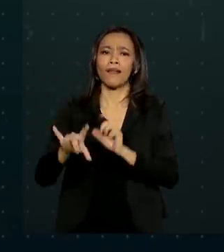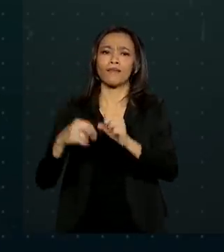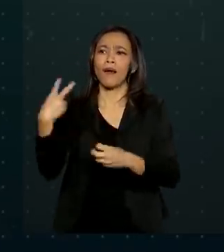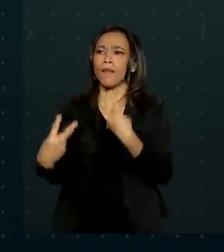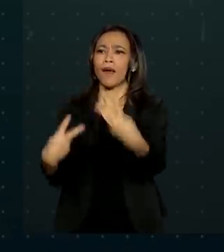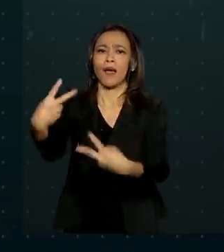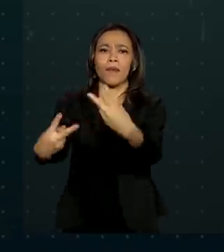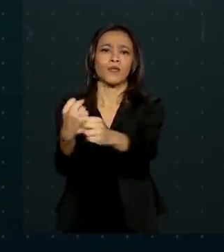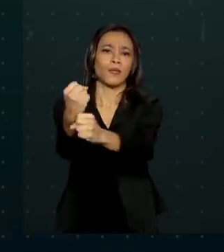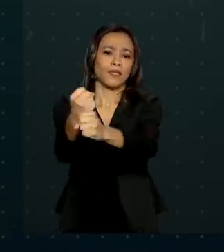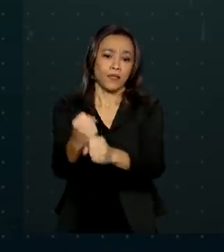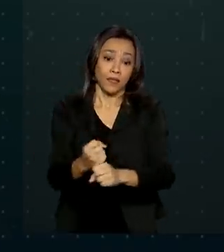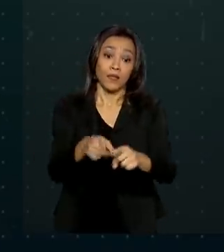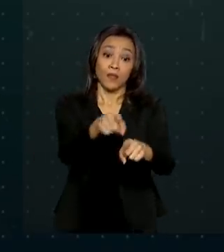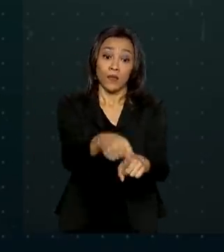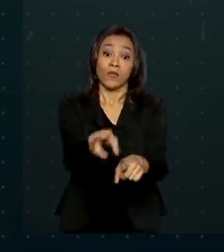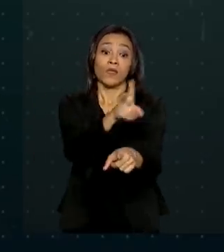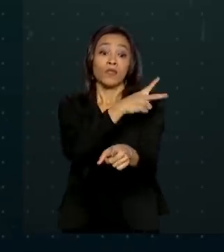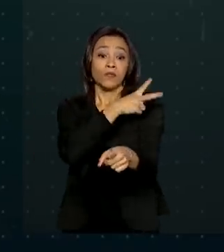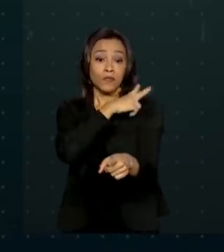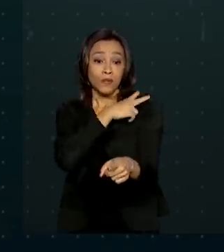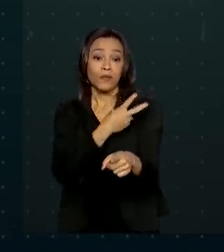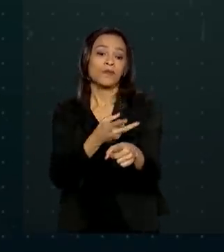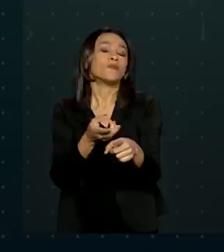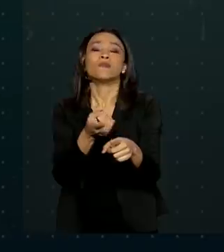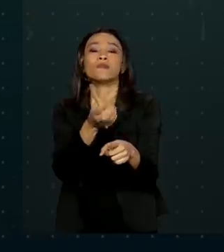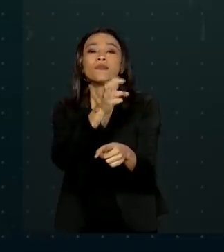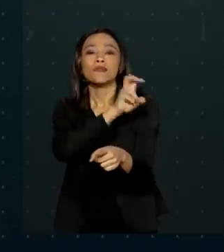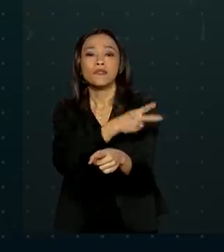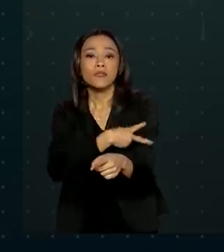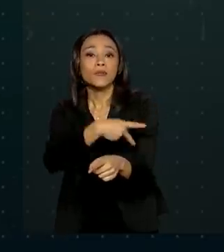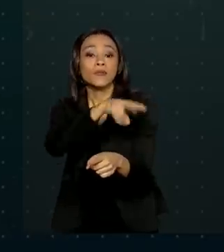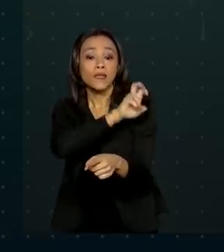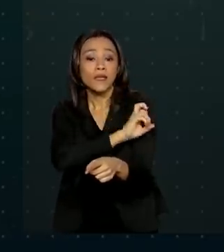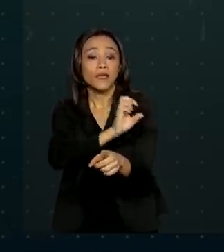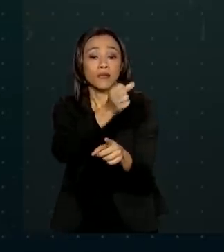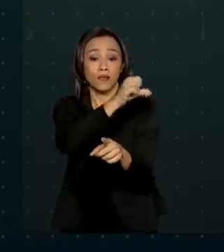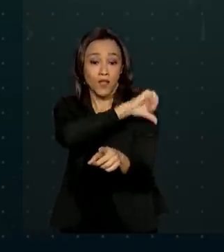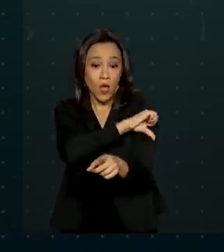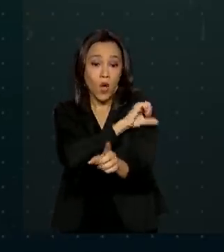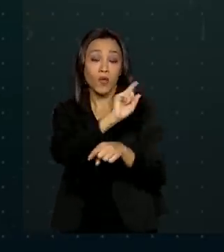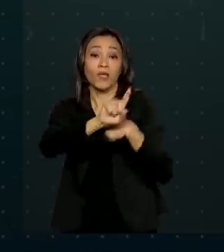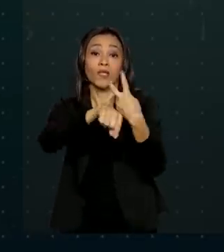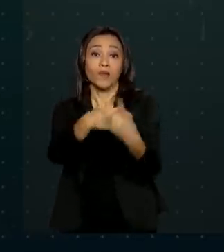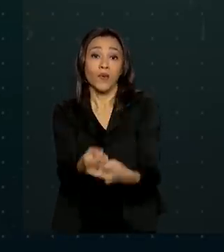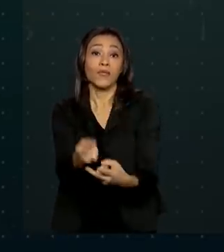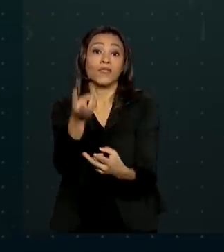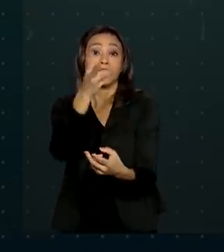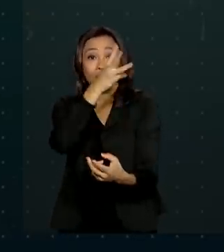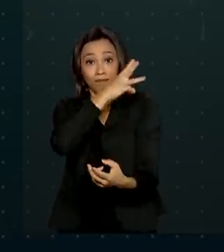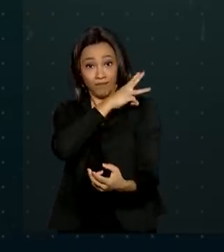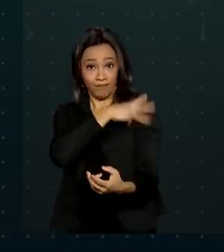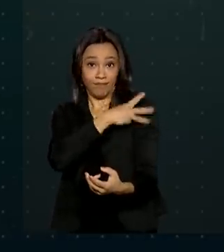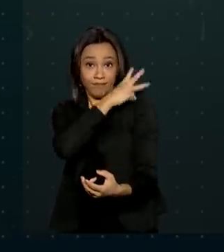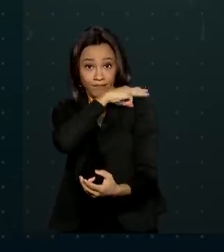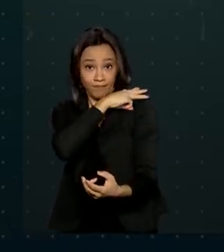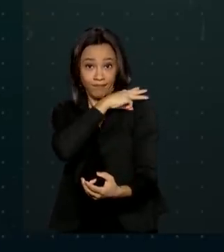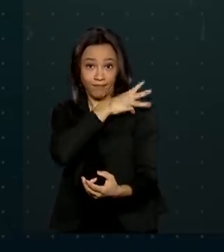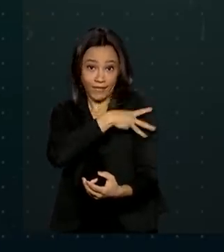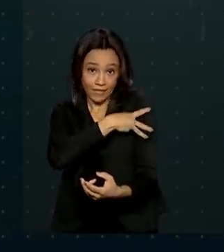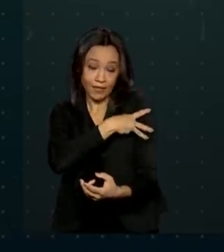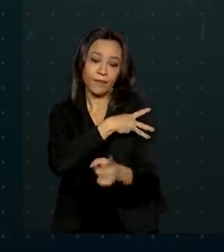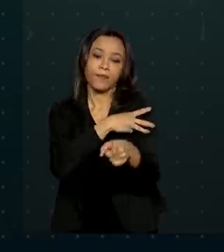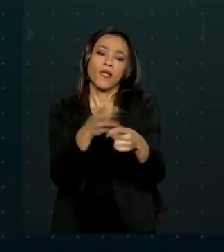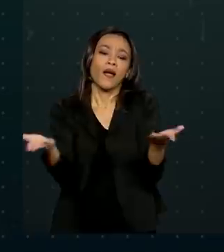dos segundo, quinto e nonos anos do ensino fundamental e da terceira série do ensino médio. Agora,